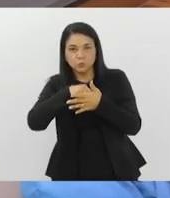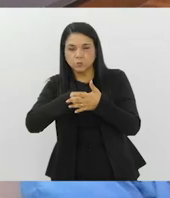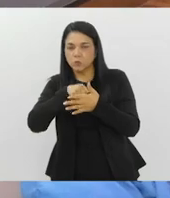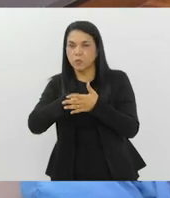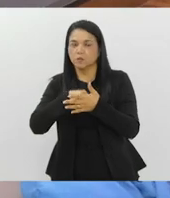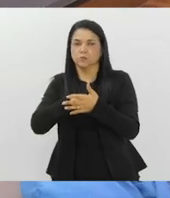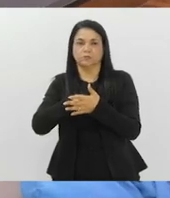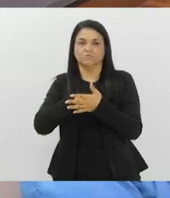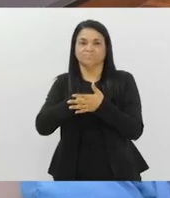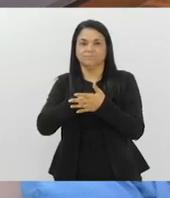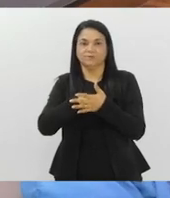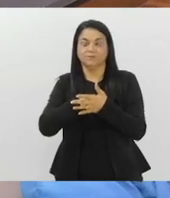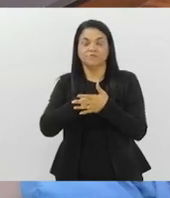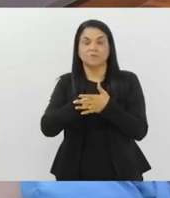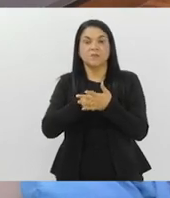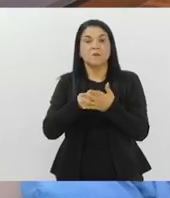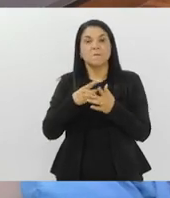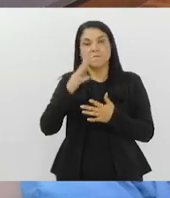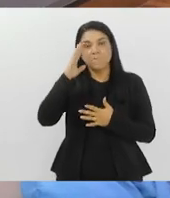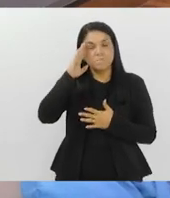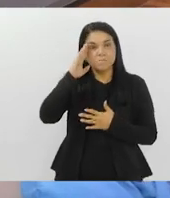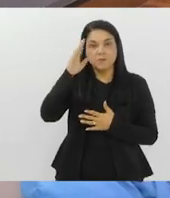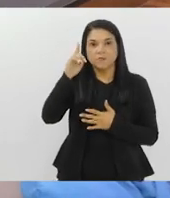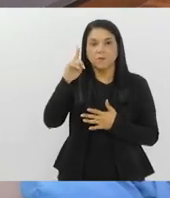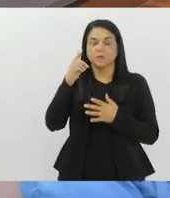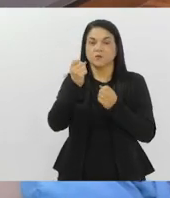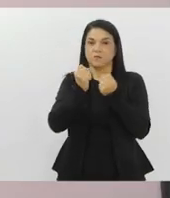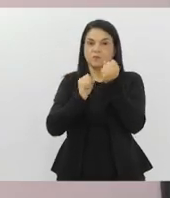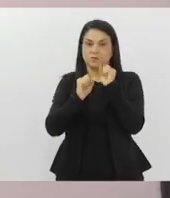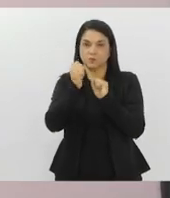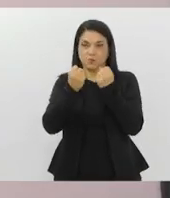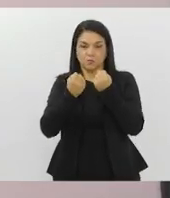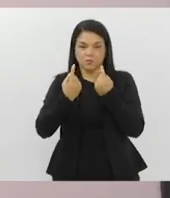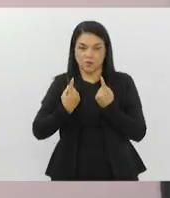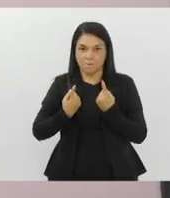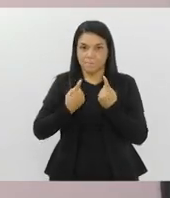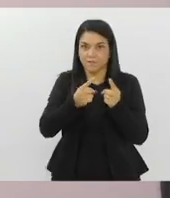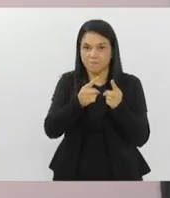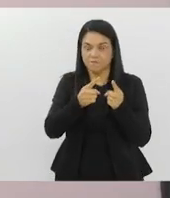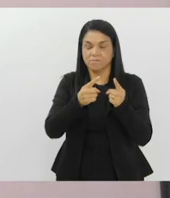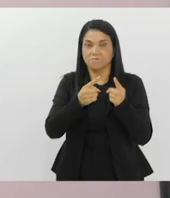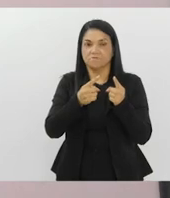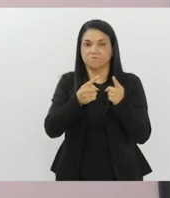principalmente contra as grandes corporações das indústrias que produzem